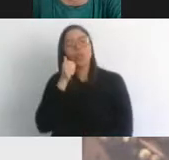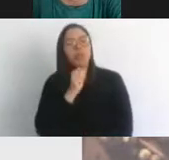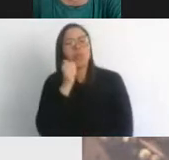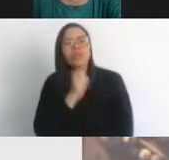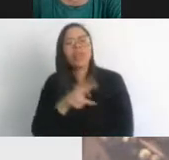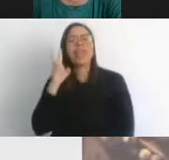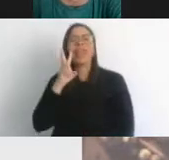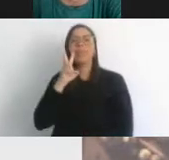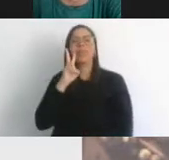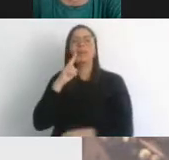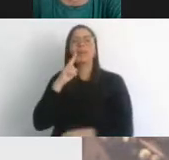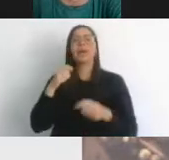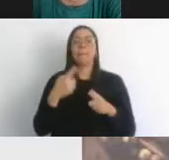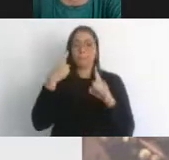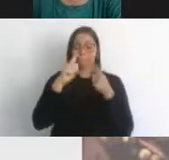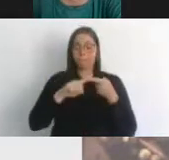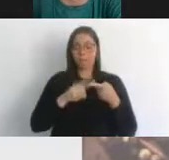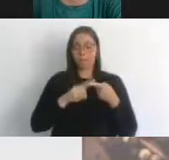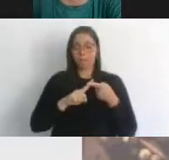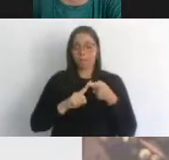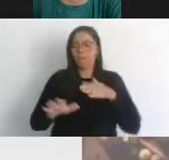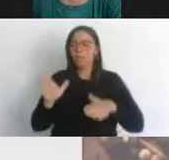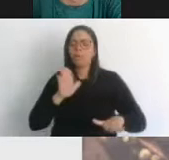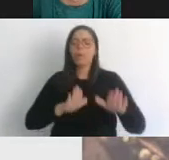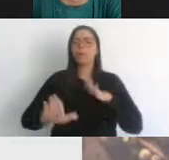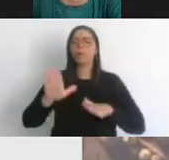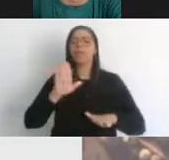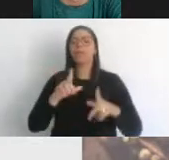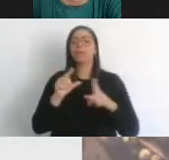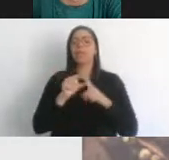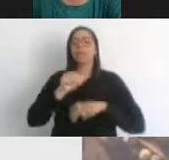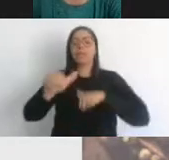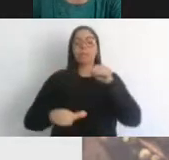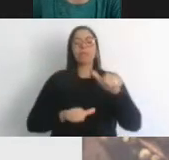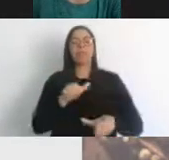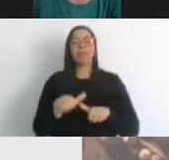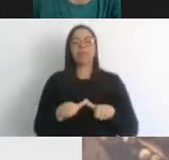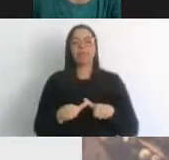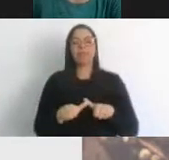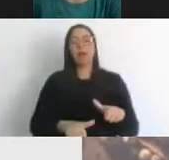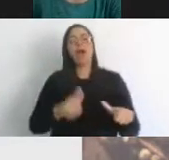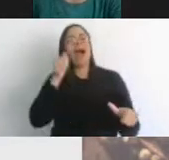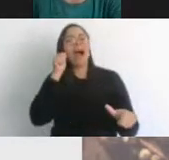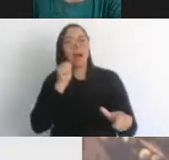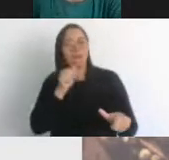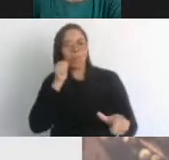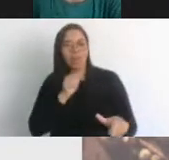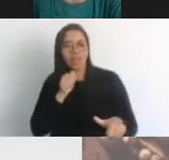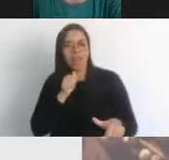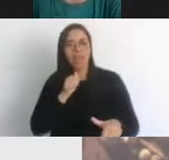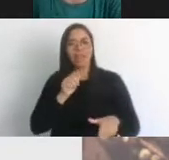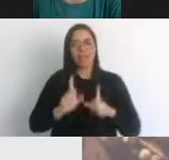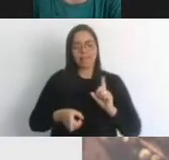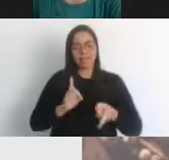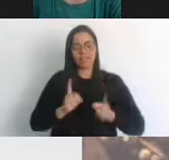primeiro tomar muito cuidado com um conceito que está mudando conceito de a mulher travesti ou